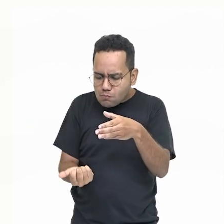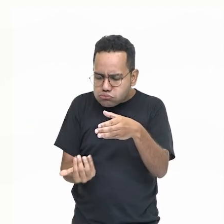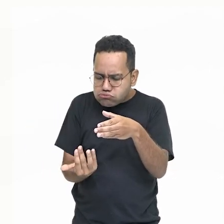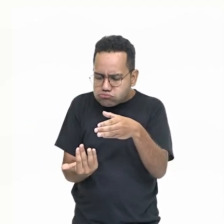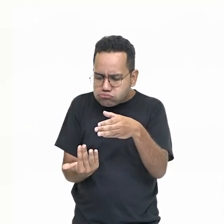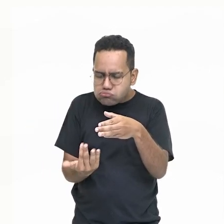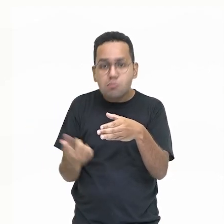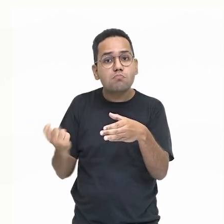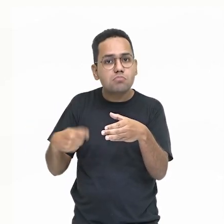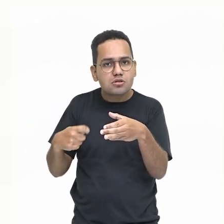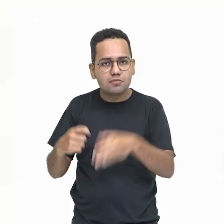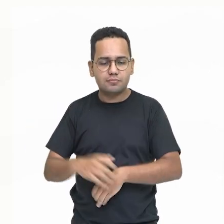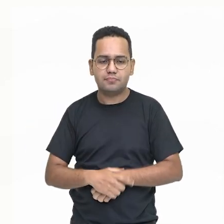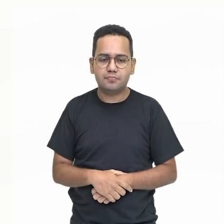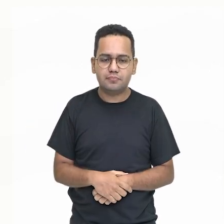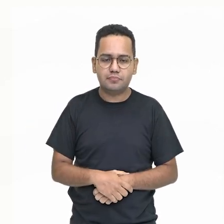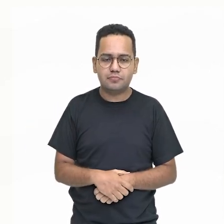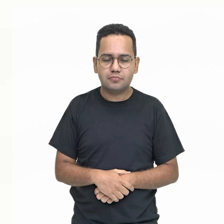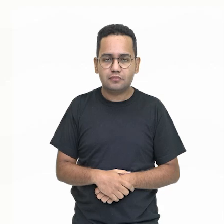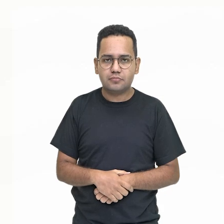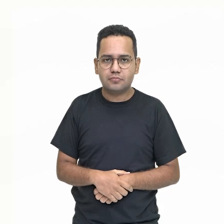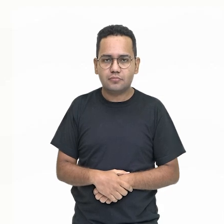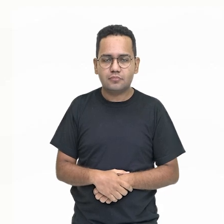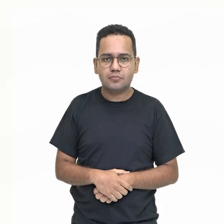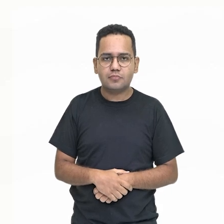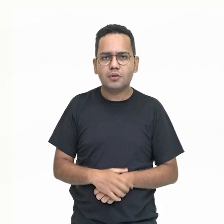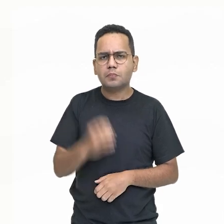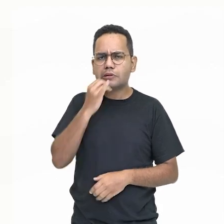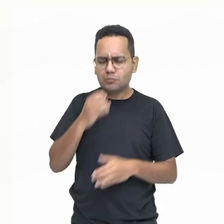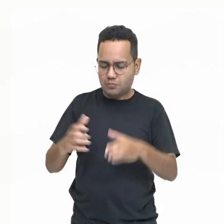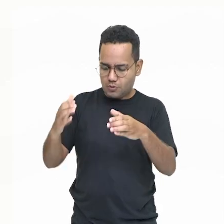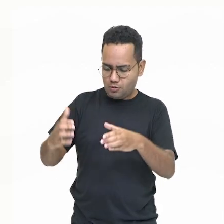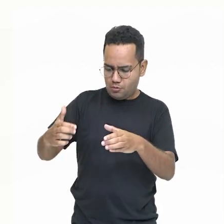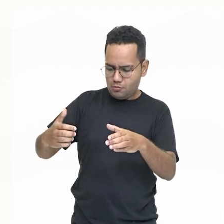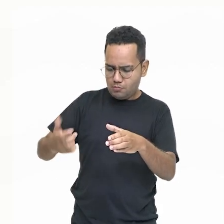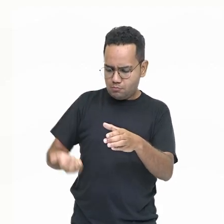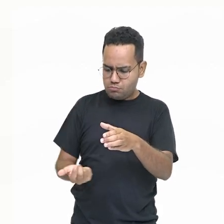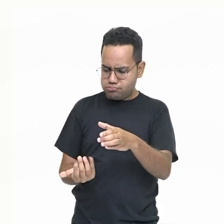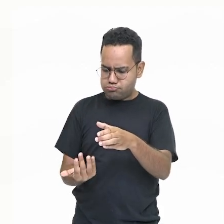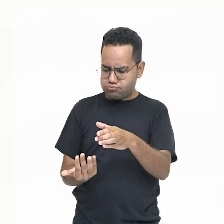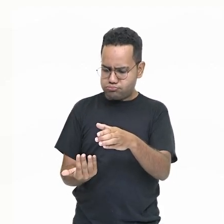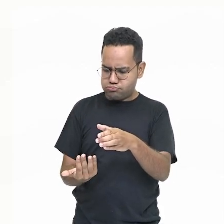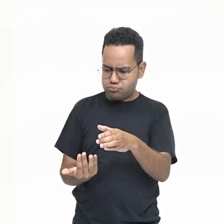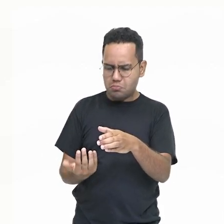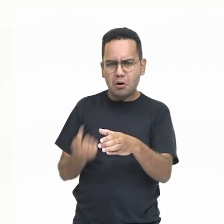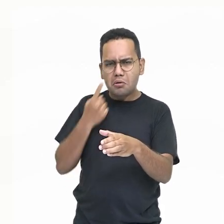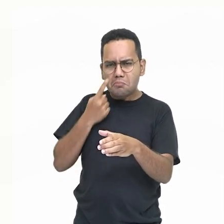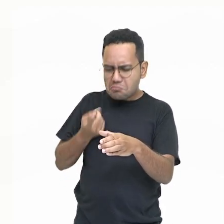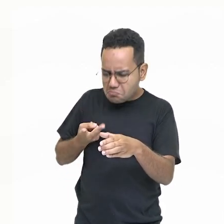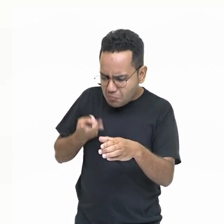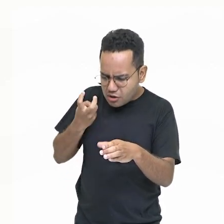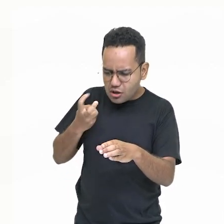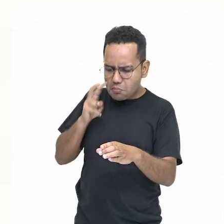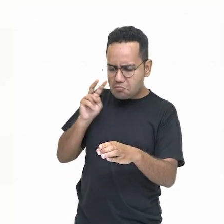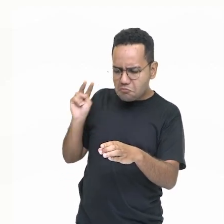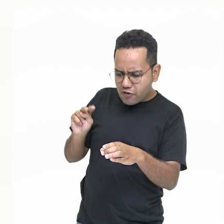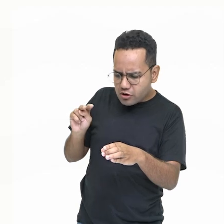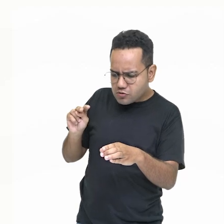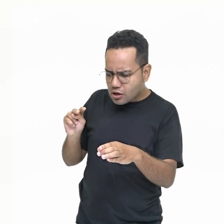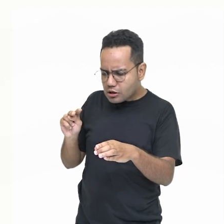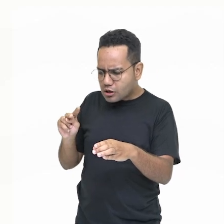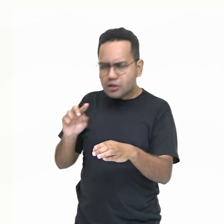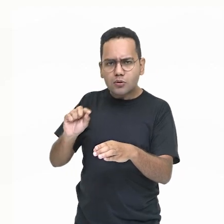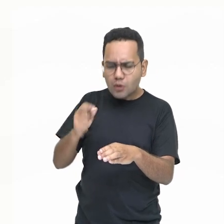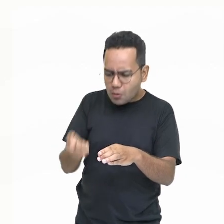exemplo, eu vou colocar uma água para aquecer. Aí você percebe que do nada parece mágica, muitas partículas